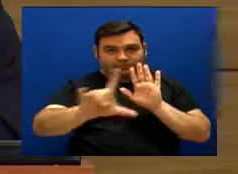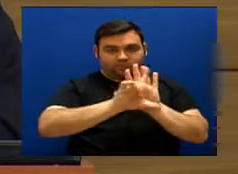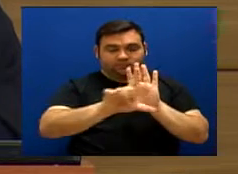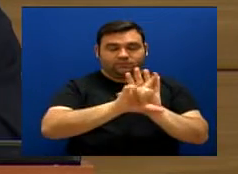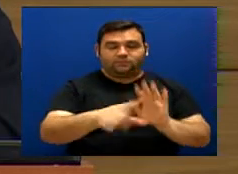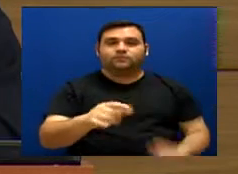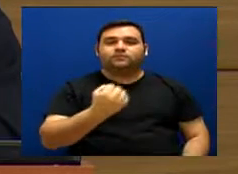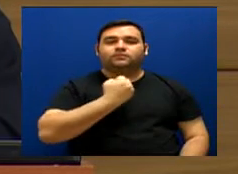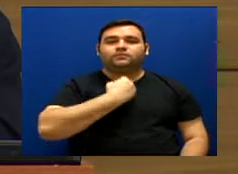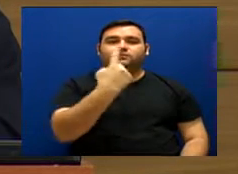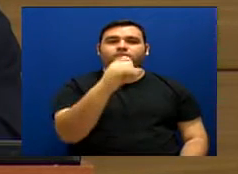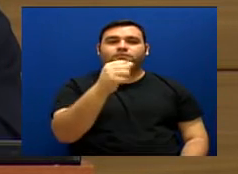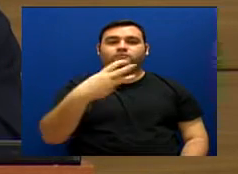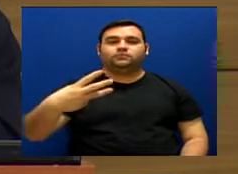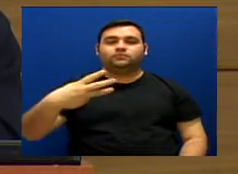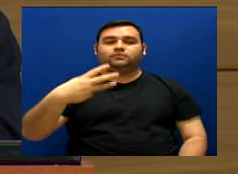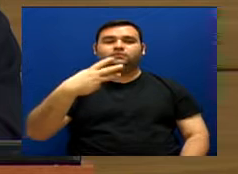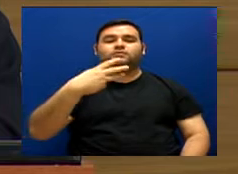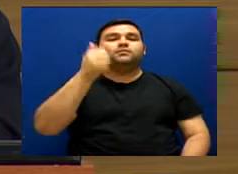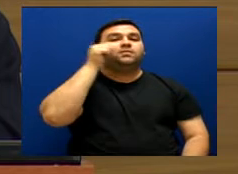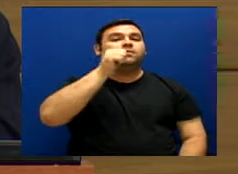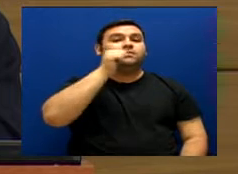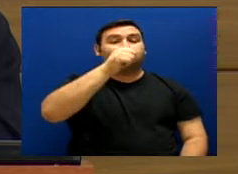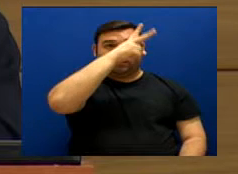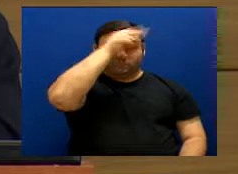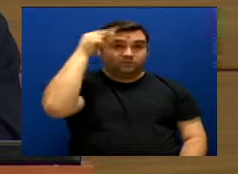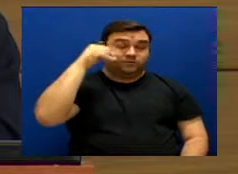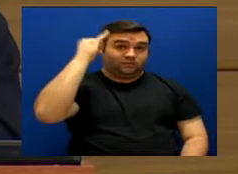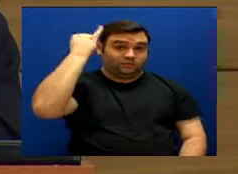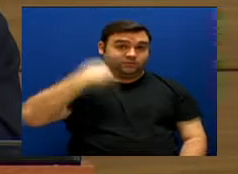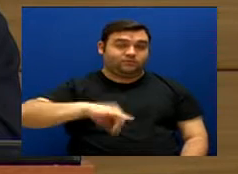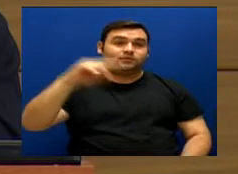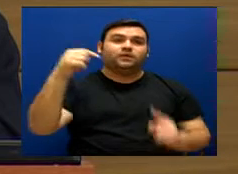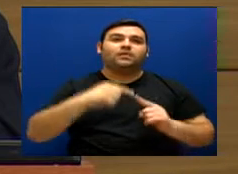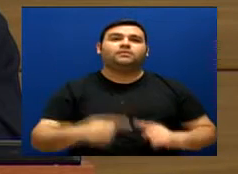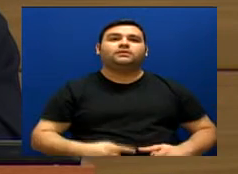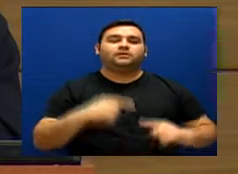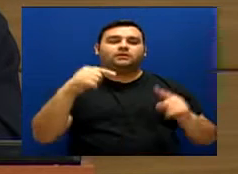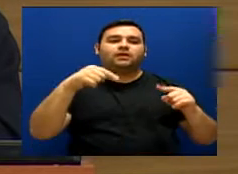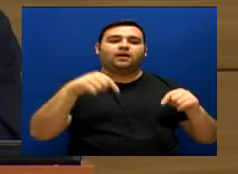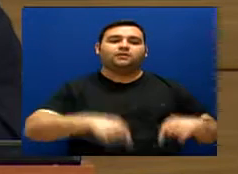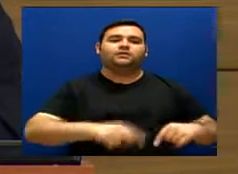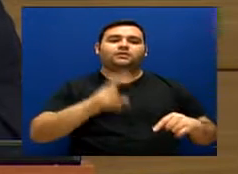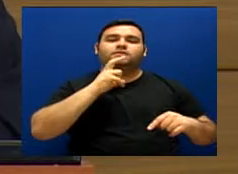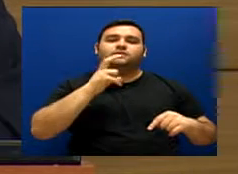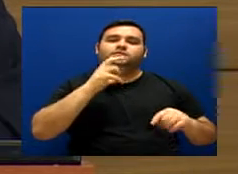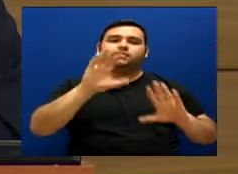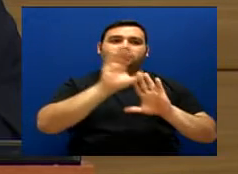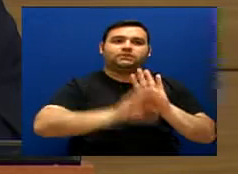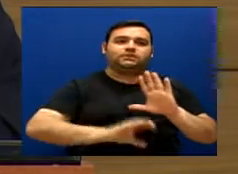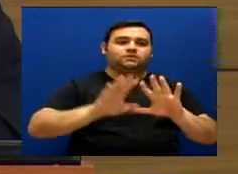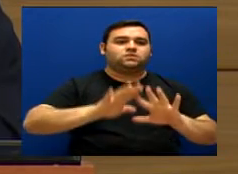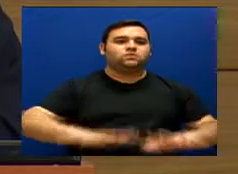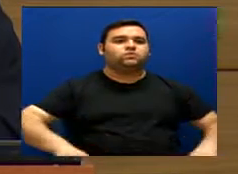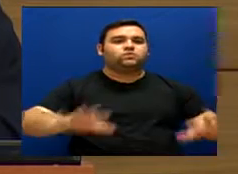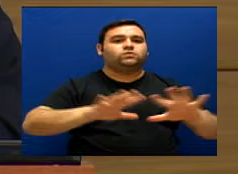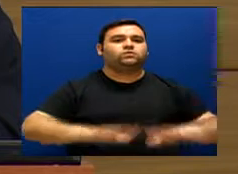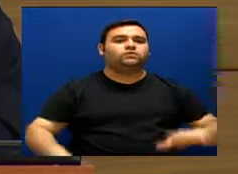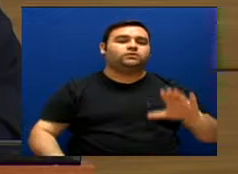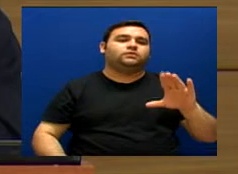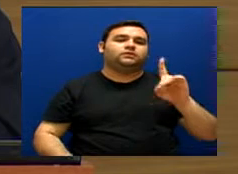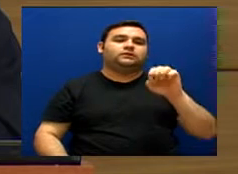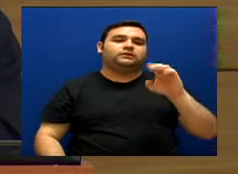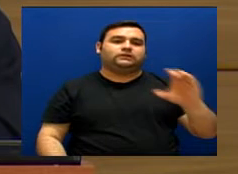lei 193, da senhora prefeita municipal, institui o domicílio eletrônico do cidadão, DEC